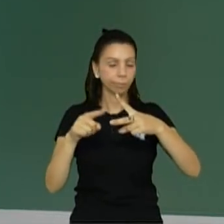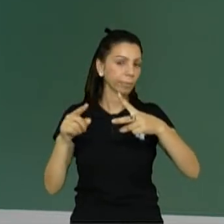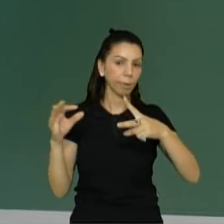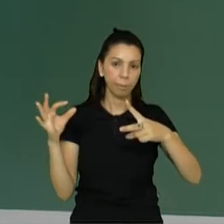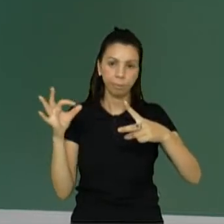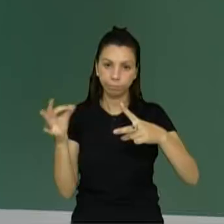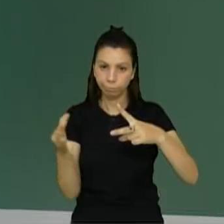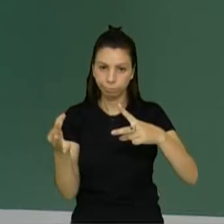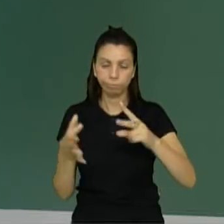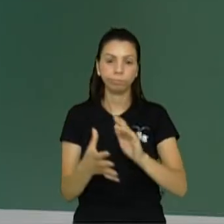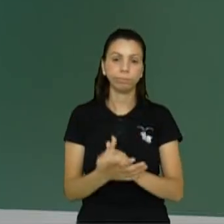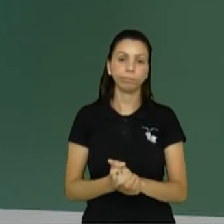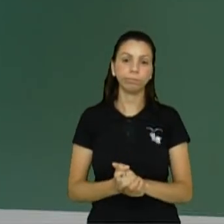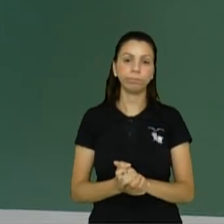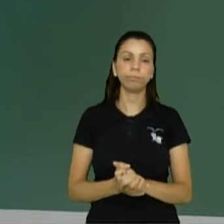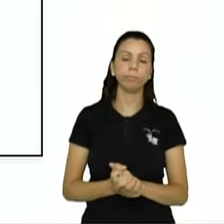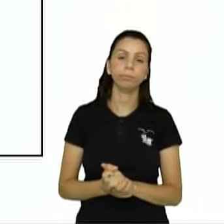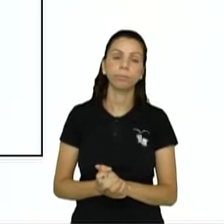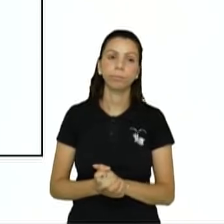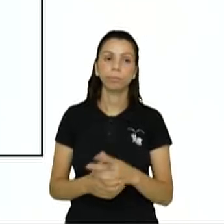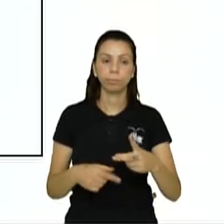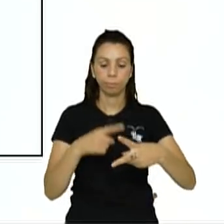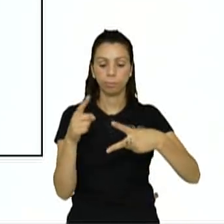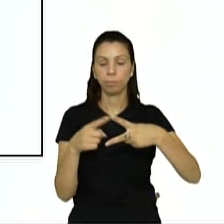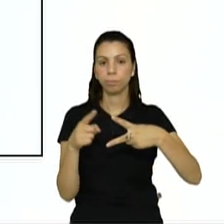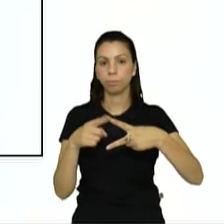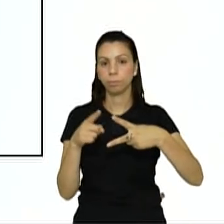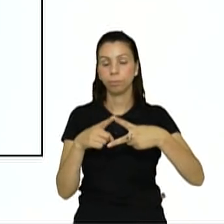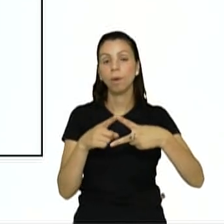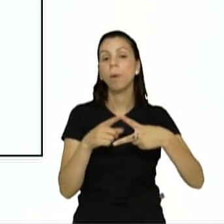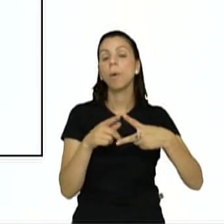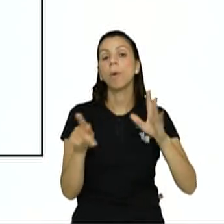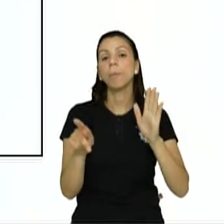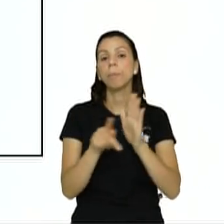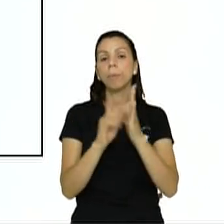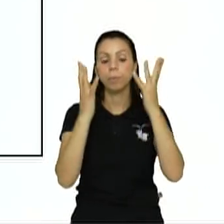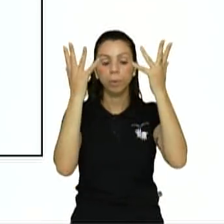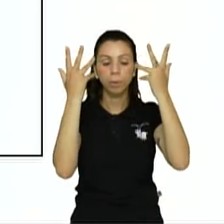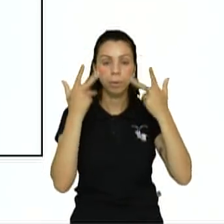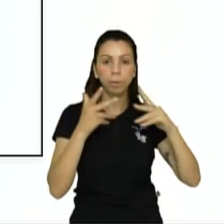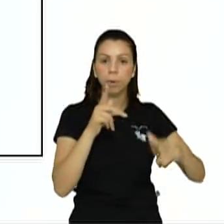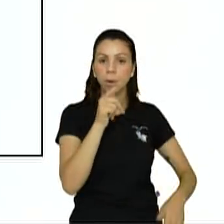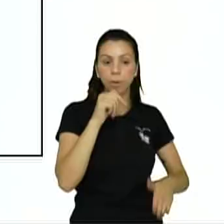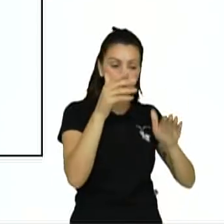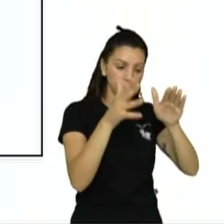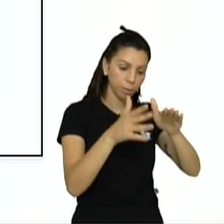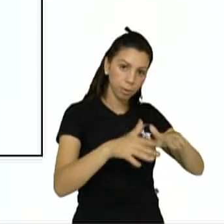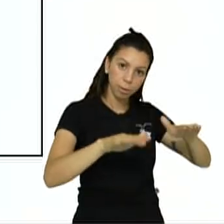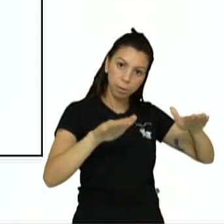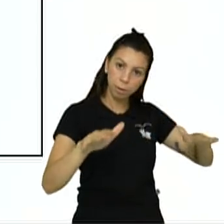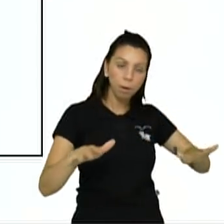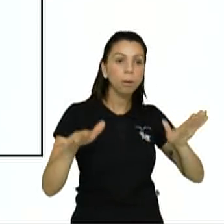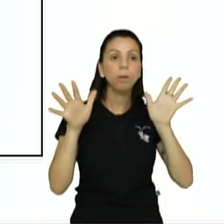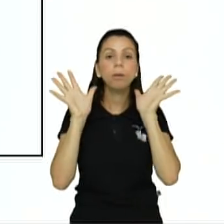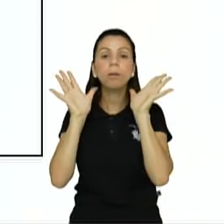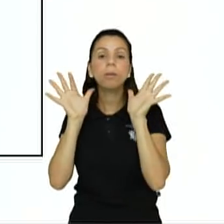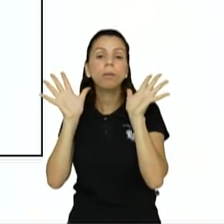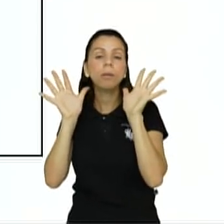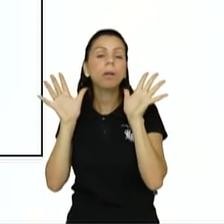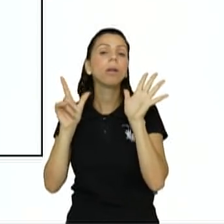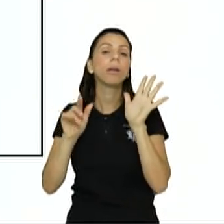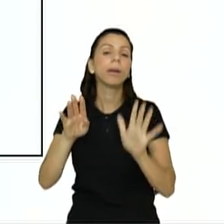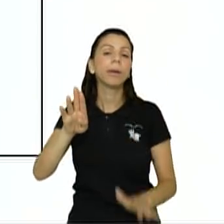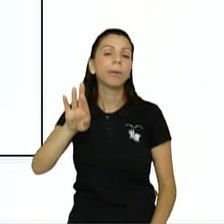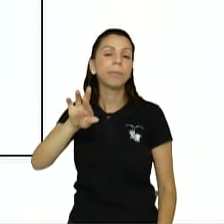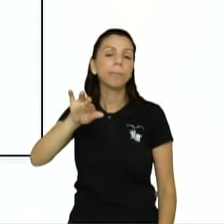ótimo. Quando a gente fala de artrópodes aquáticos, eles utilizam brânquias para respirar, que é aquela estrutura